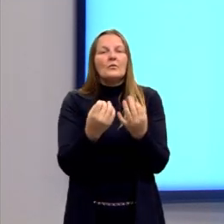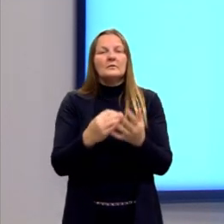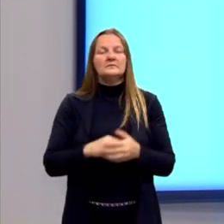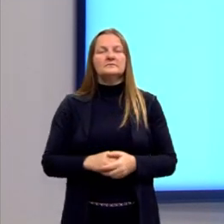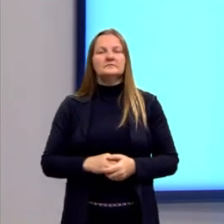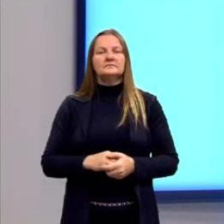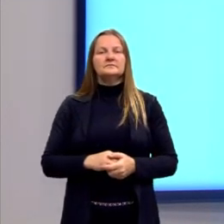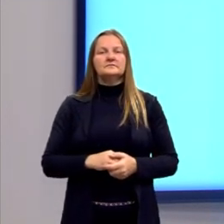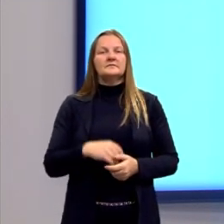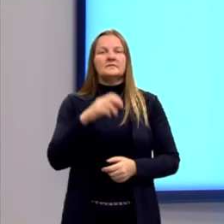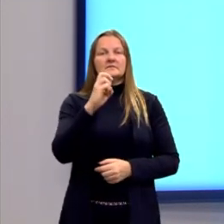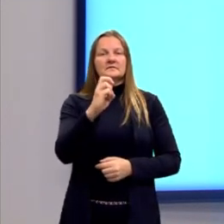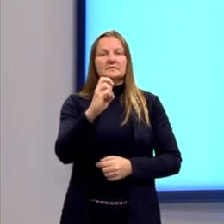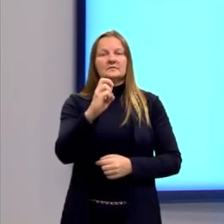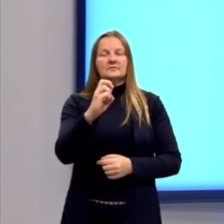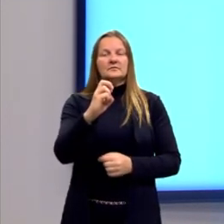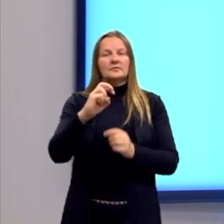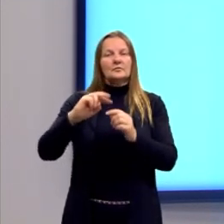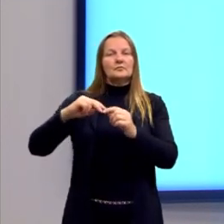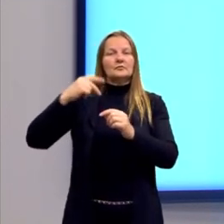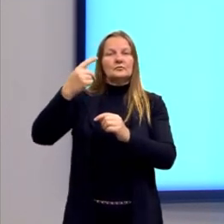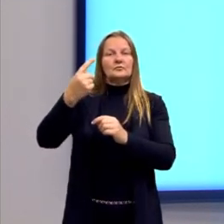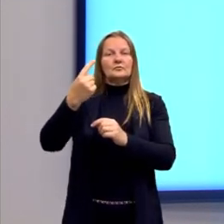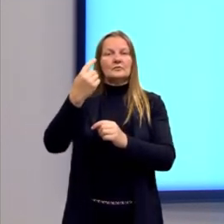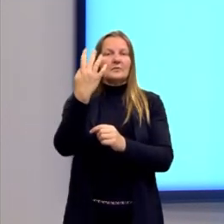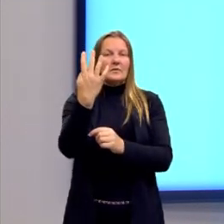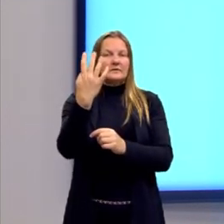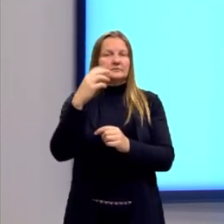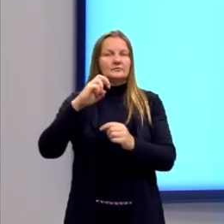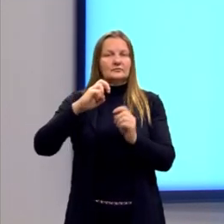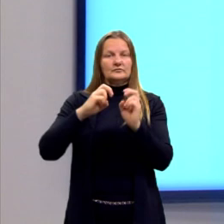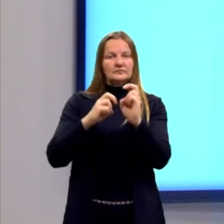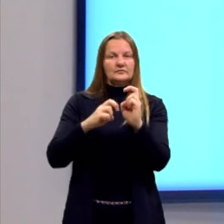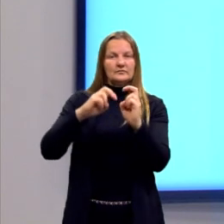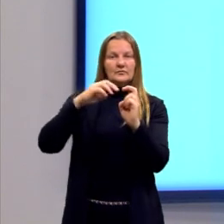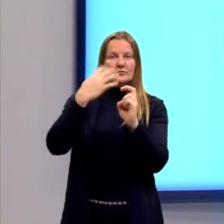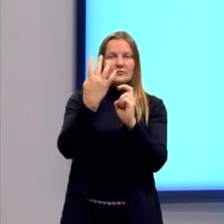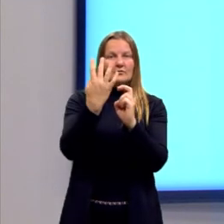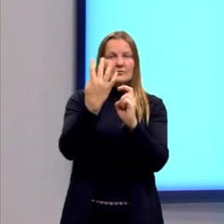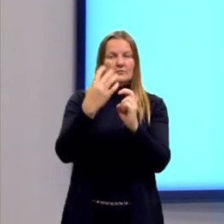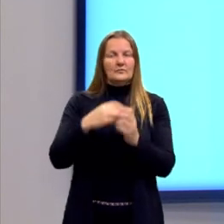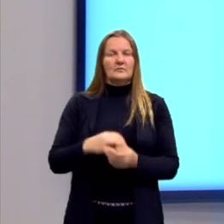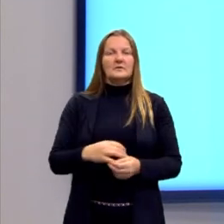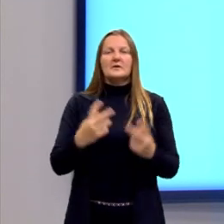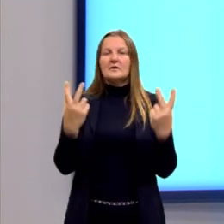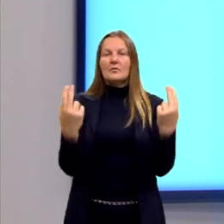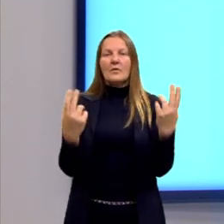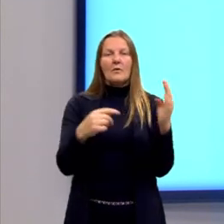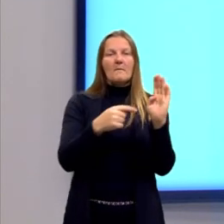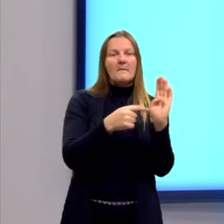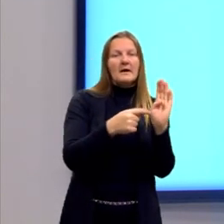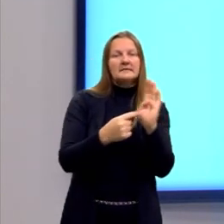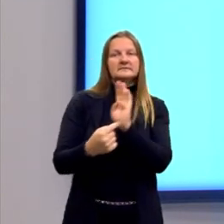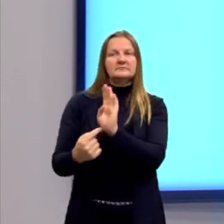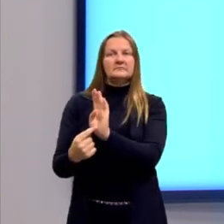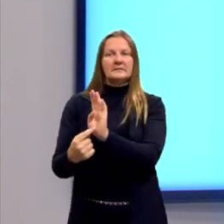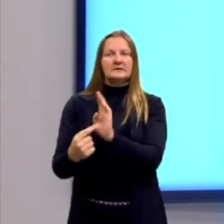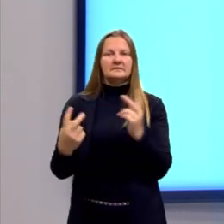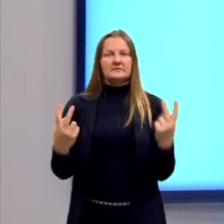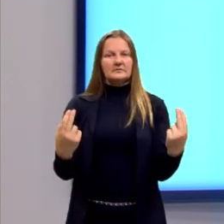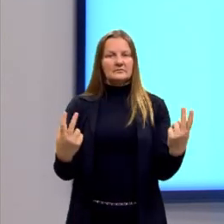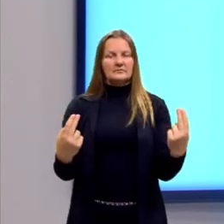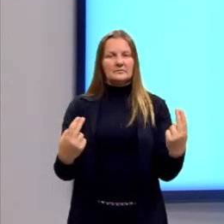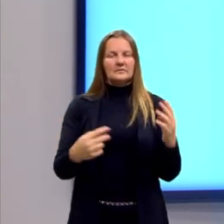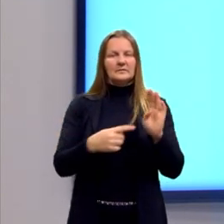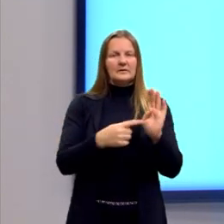nós teríamos 5 elevado a 4 agora temos mesmas bases dos dois